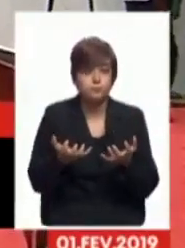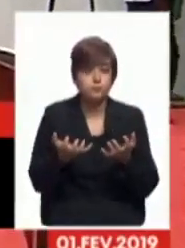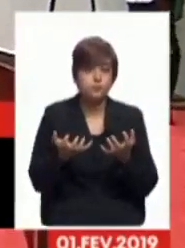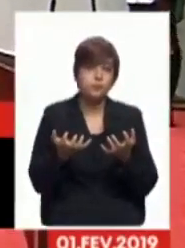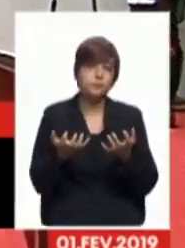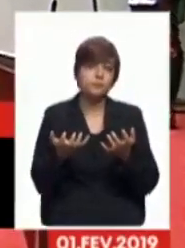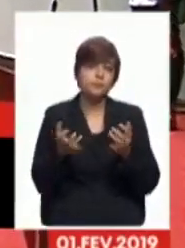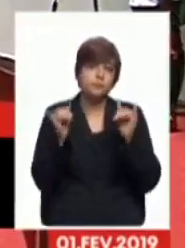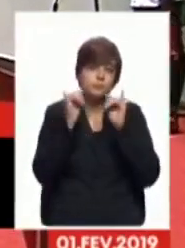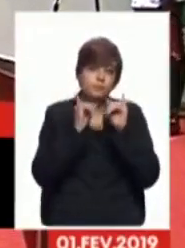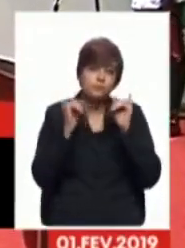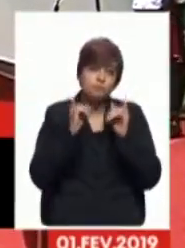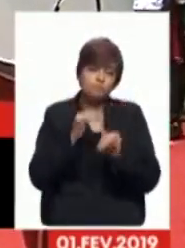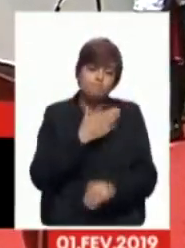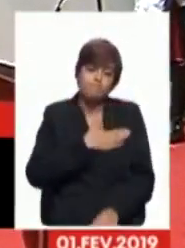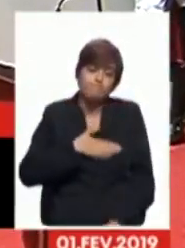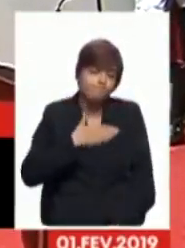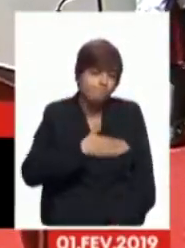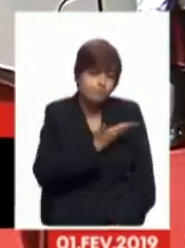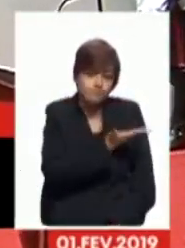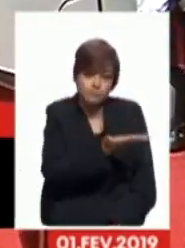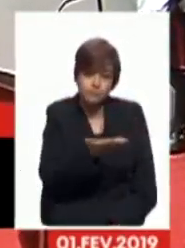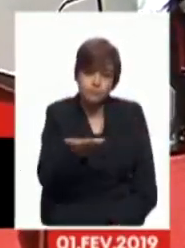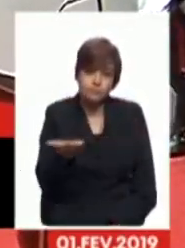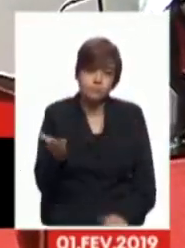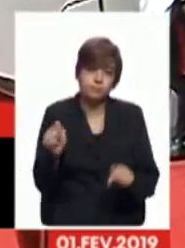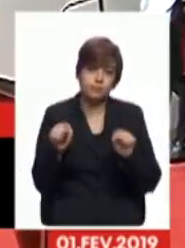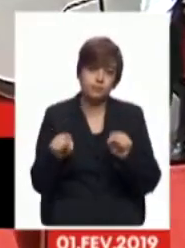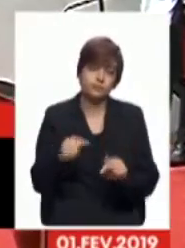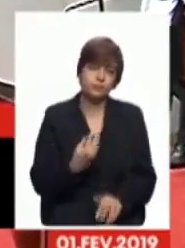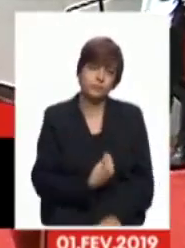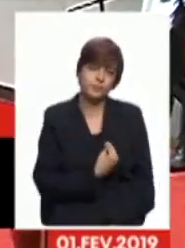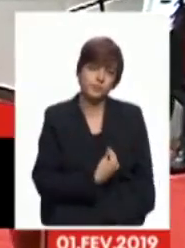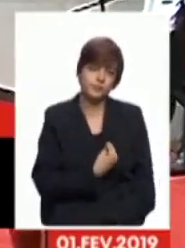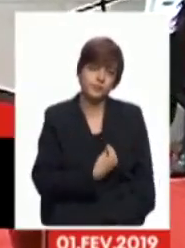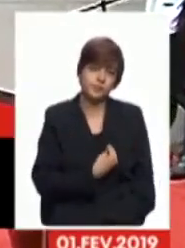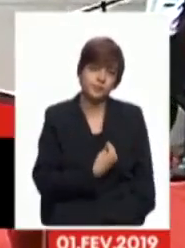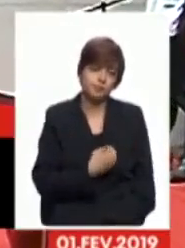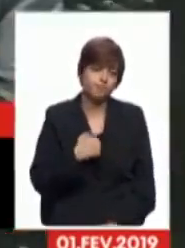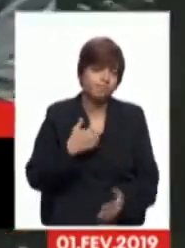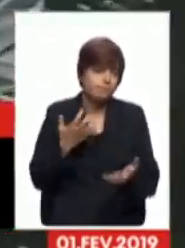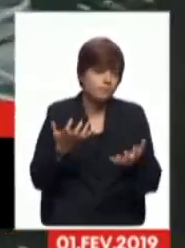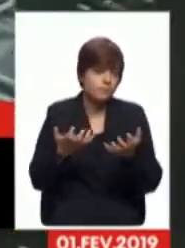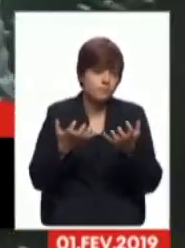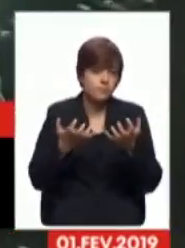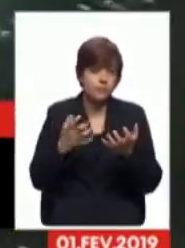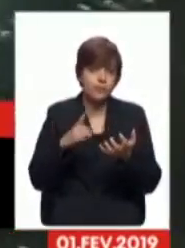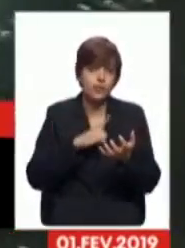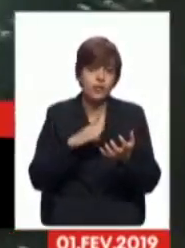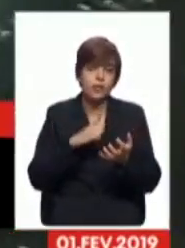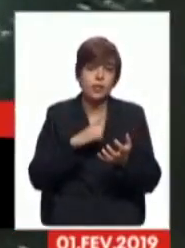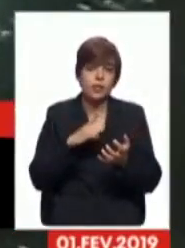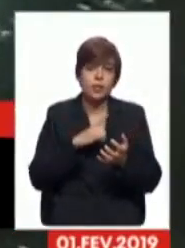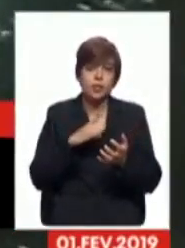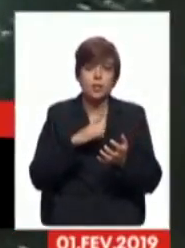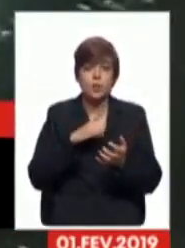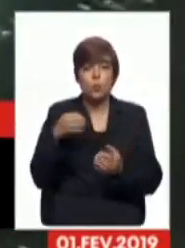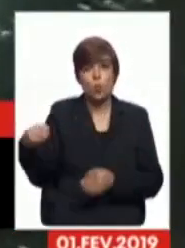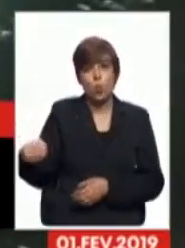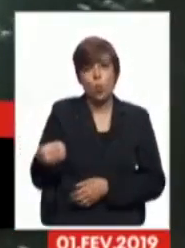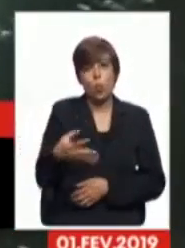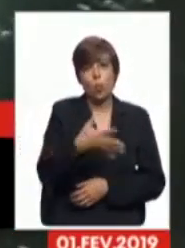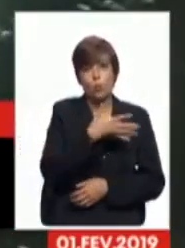os empossados e faço votos de que tenhamos uma nova legislatura com